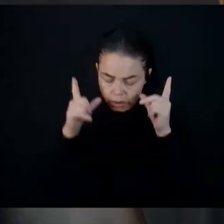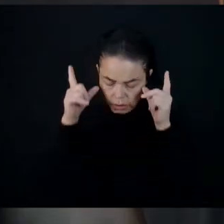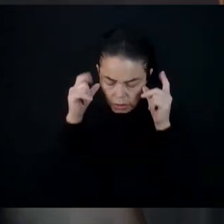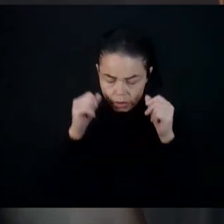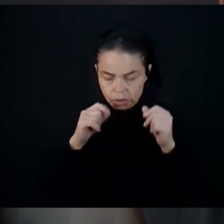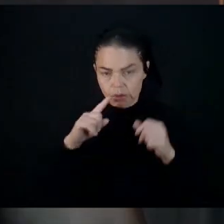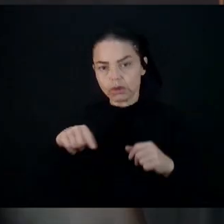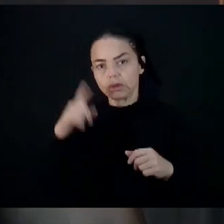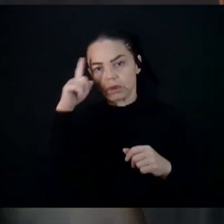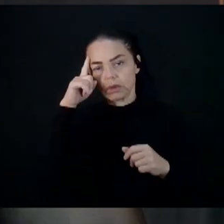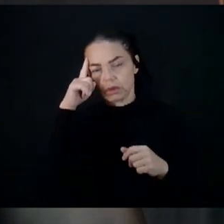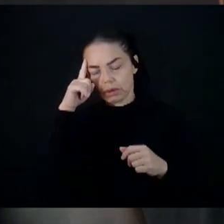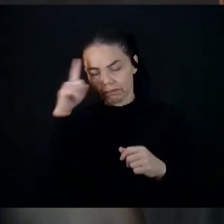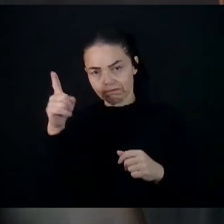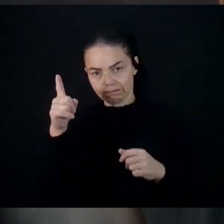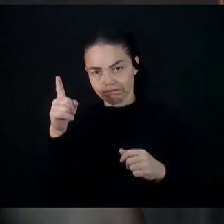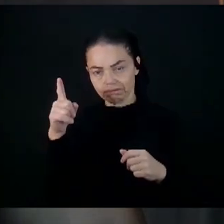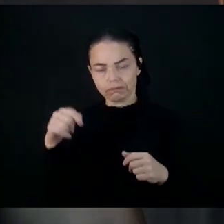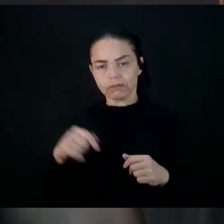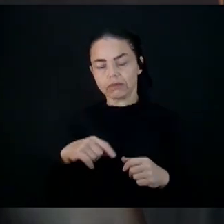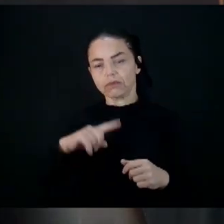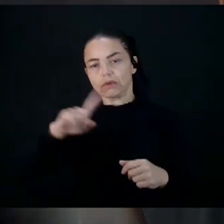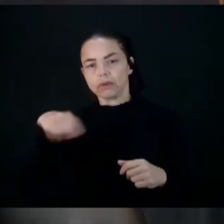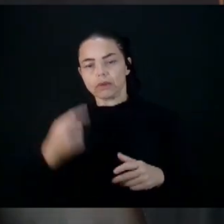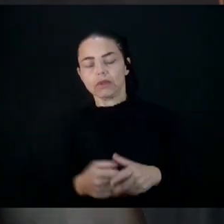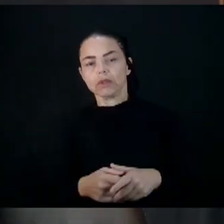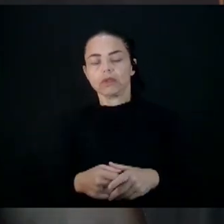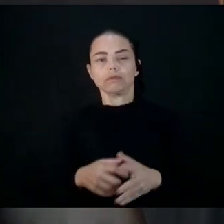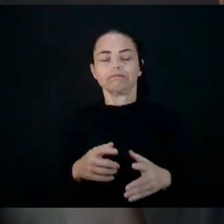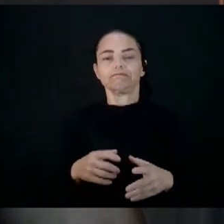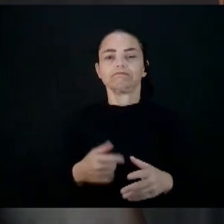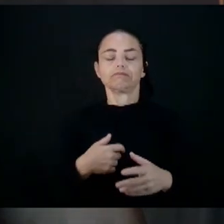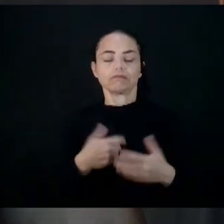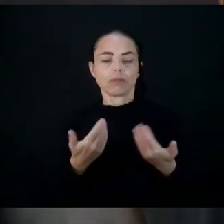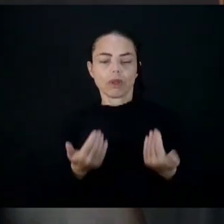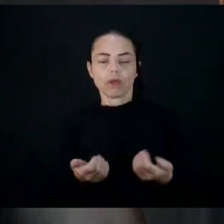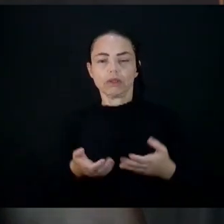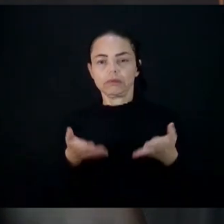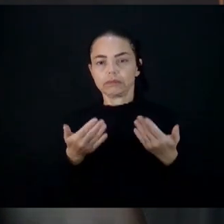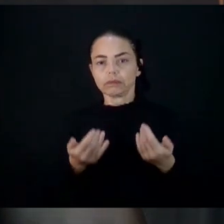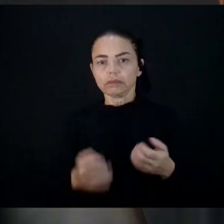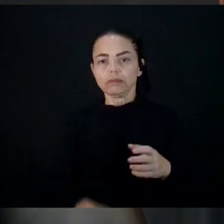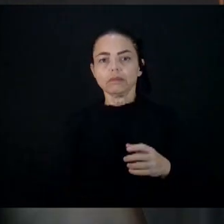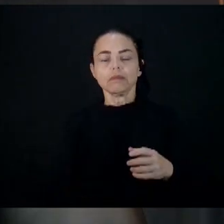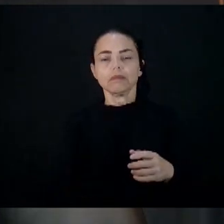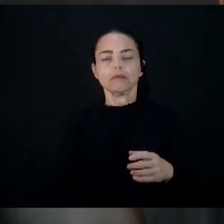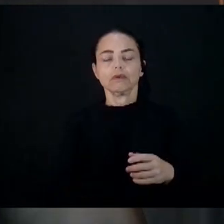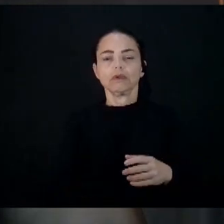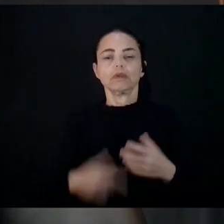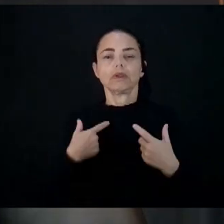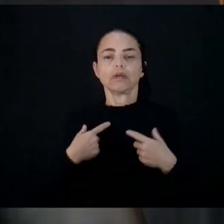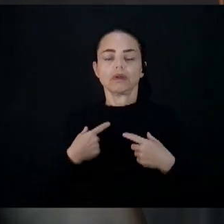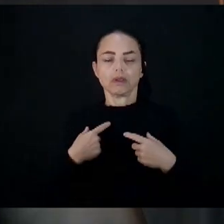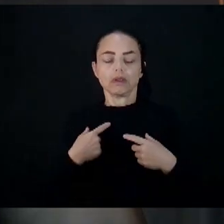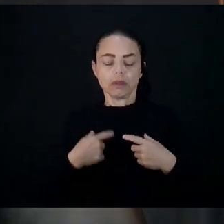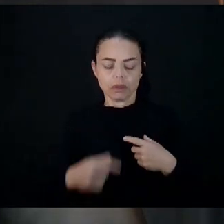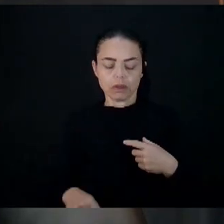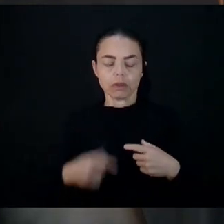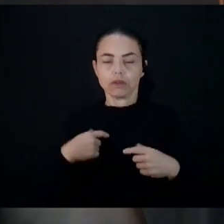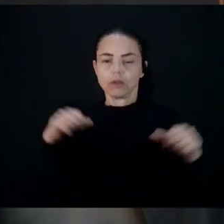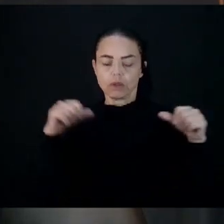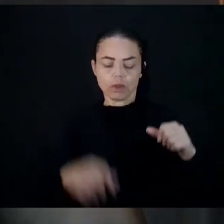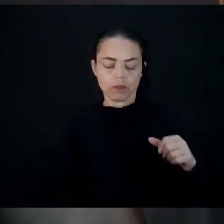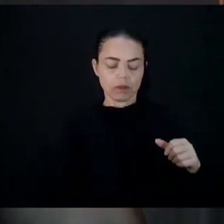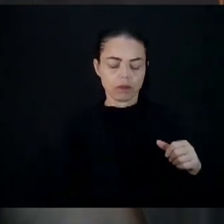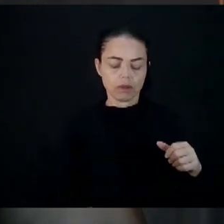seguinte ter um efeito rebote. Então, ela causa esse relaxamento inicial, mas no dia seguinte esse efeito rebote pode ser pior. A pessoa pode